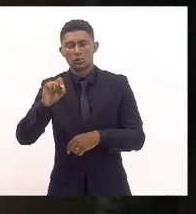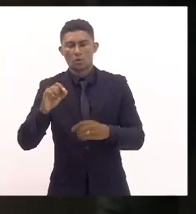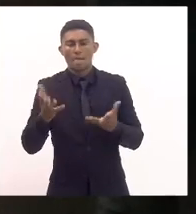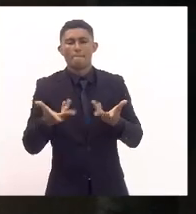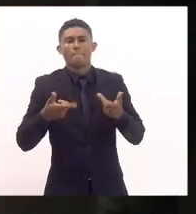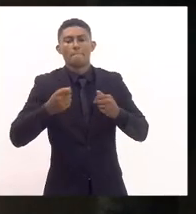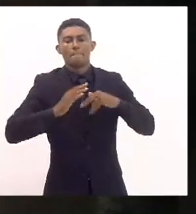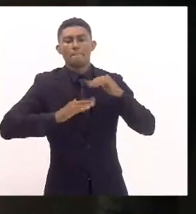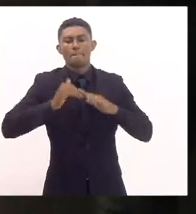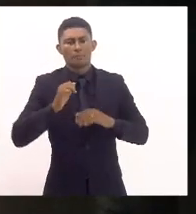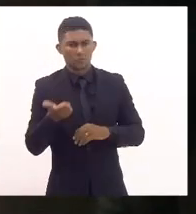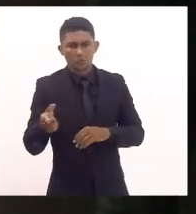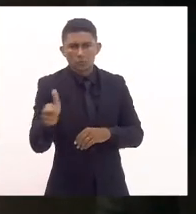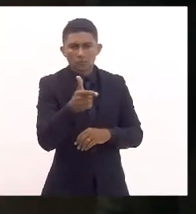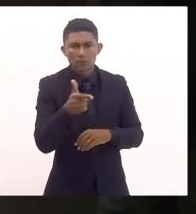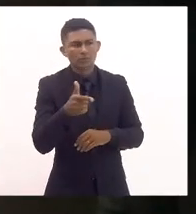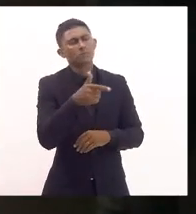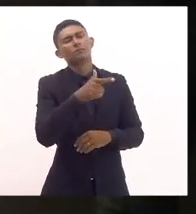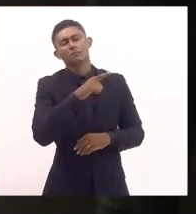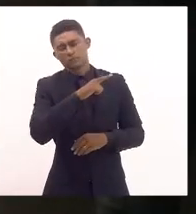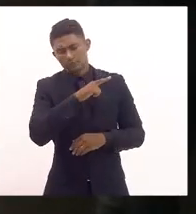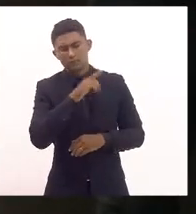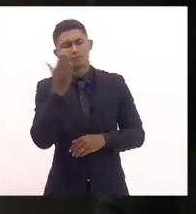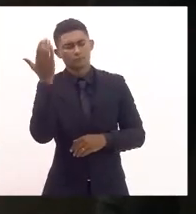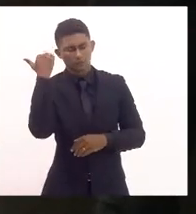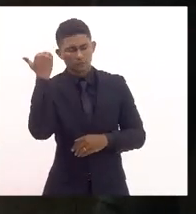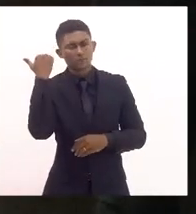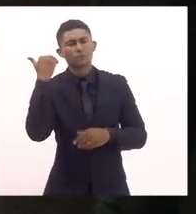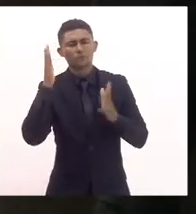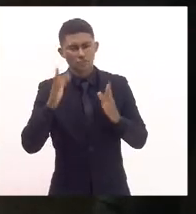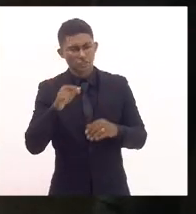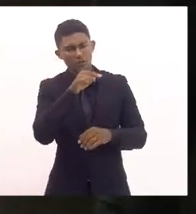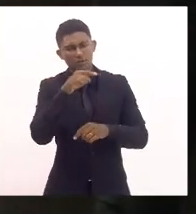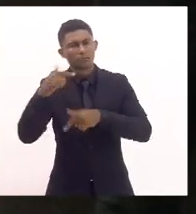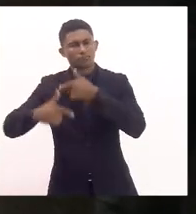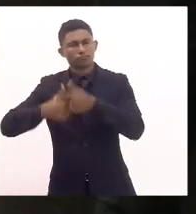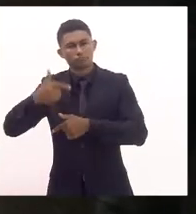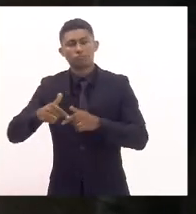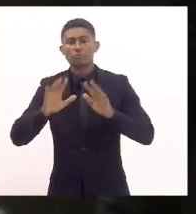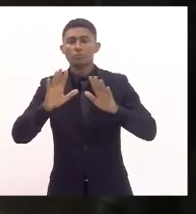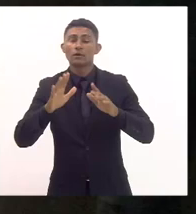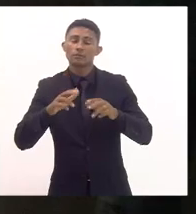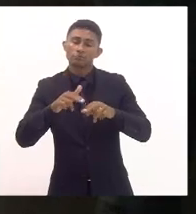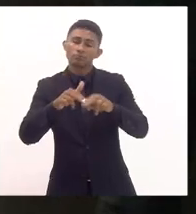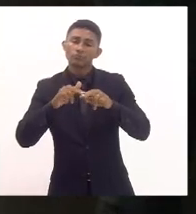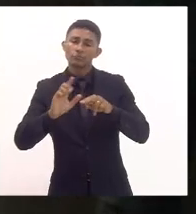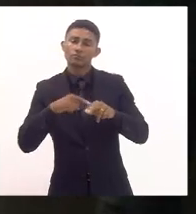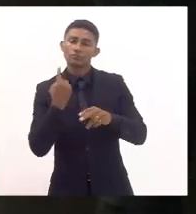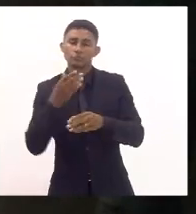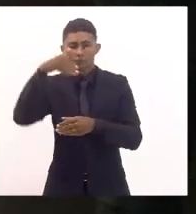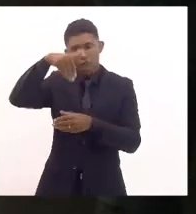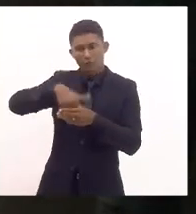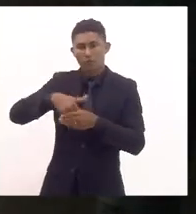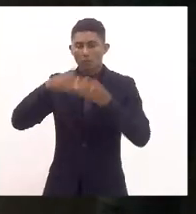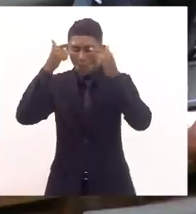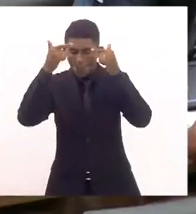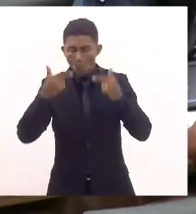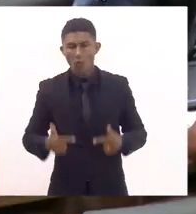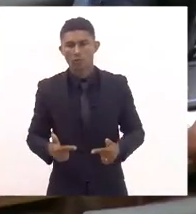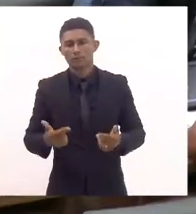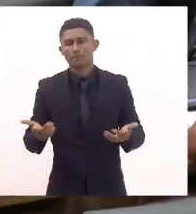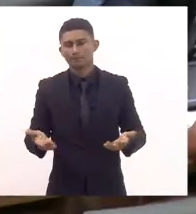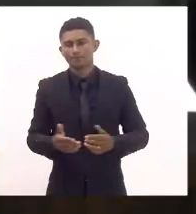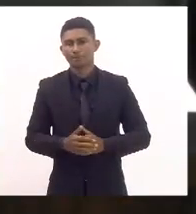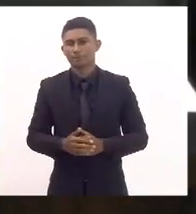Leal na de inclusive já exerceu o cargo mas por esta razão a nossa posição de abstenção